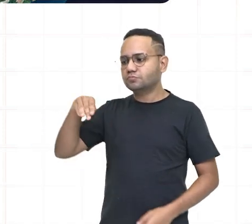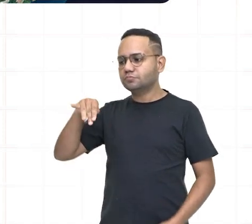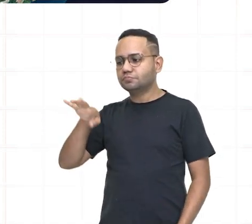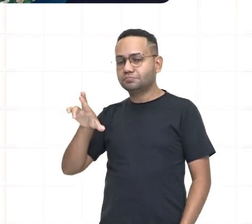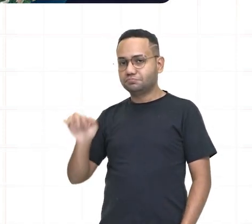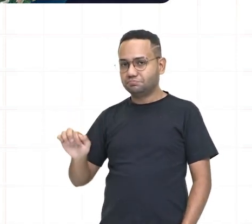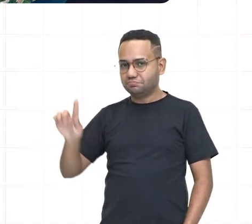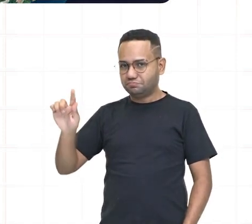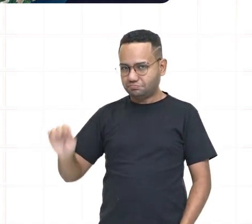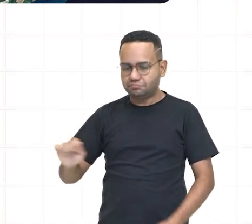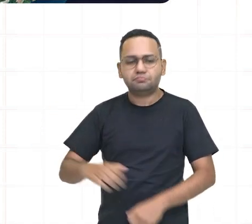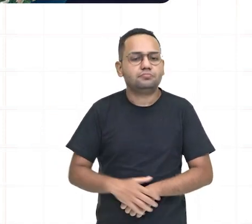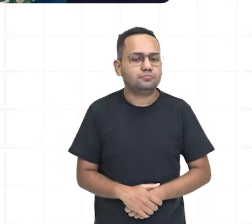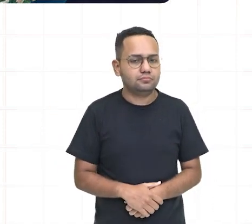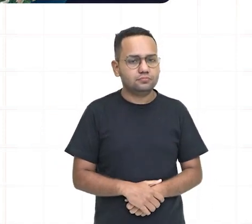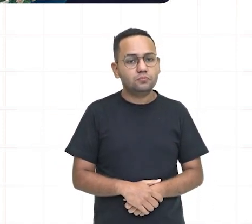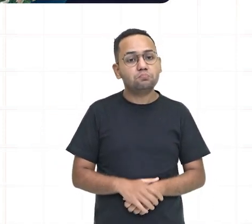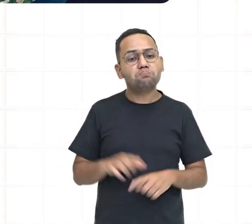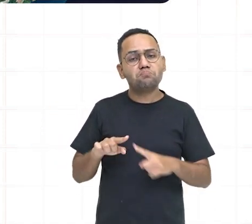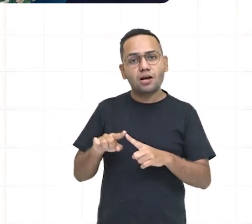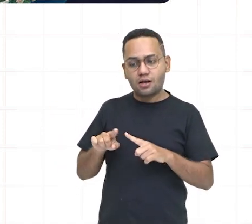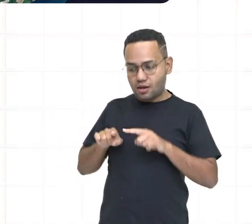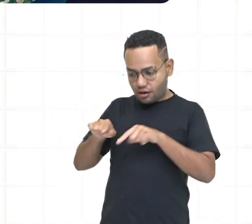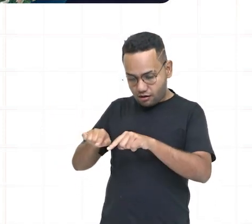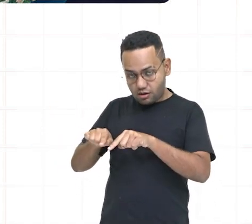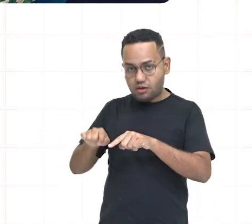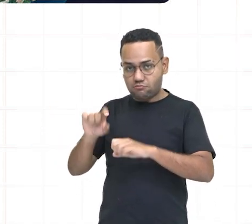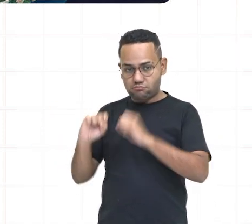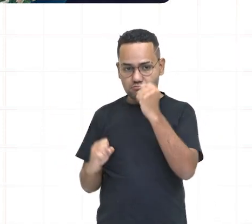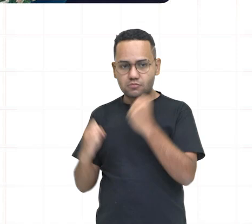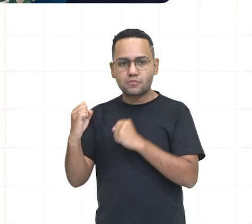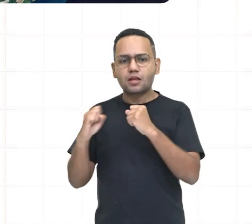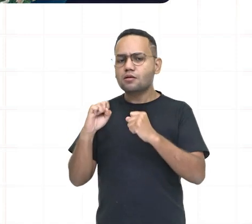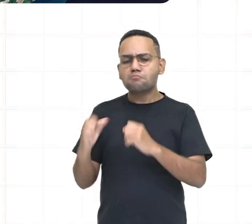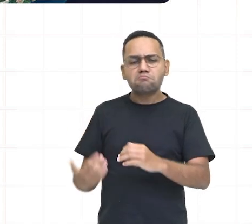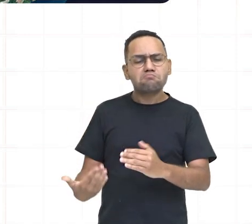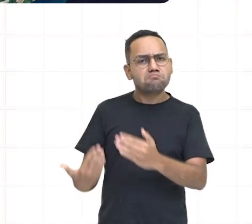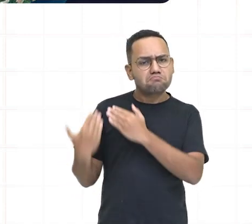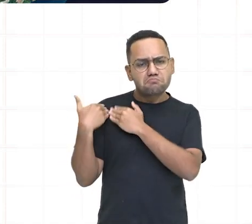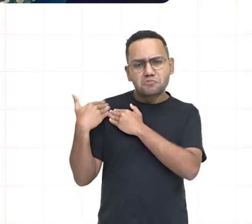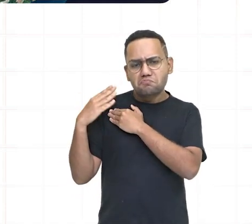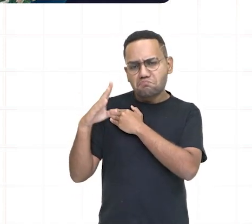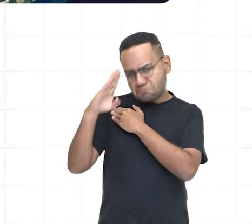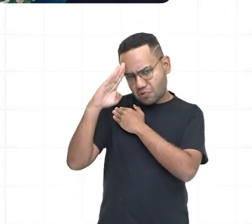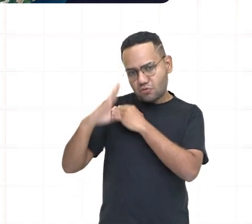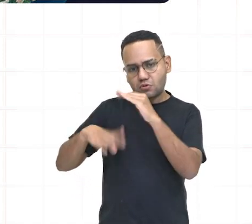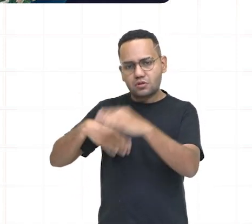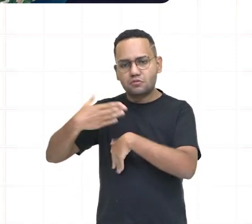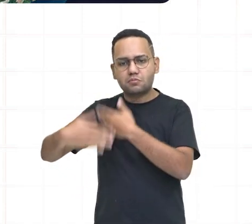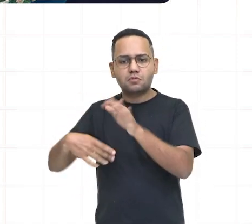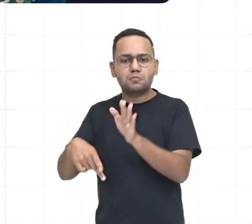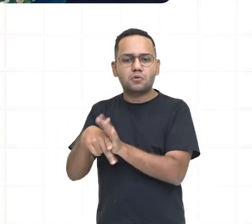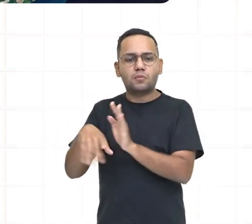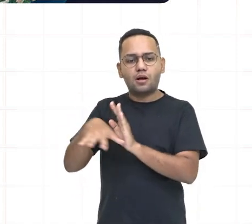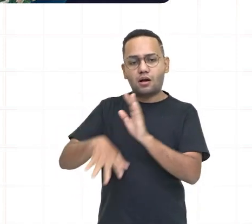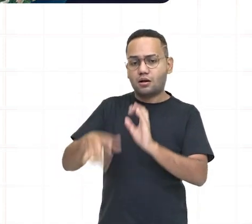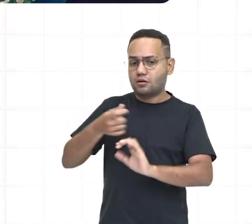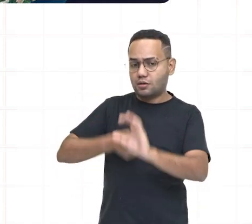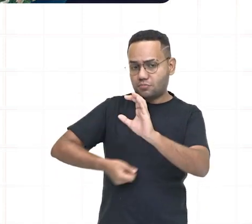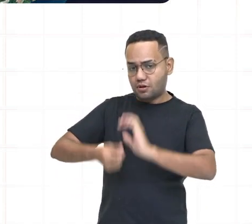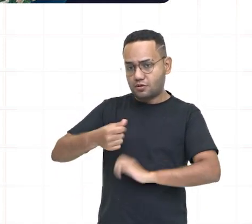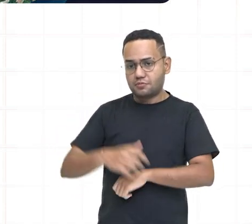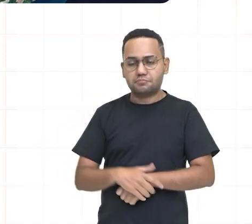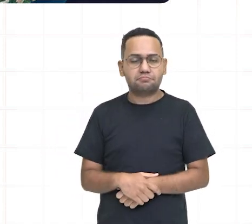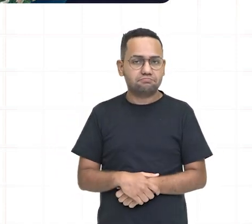centro do comando da economia capitalista. Sempre falamos também, a construção do espaço é